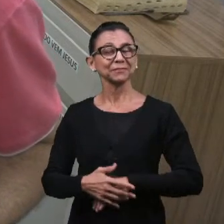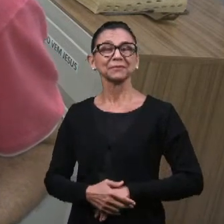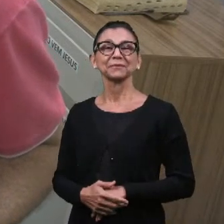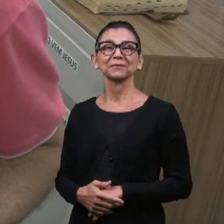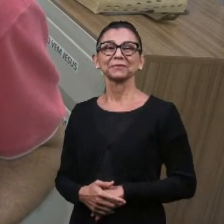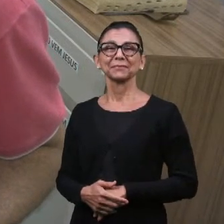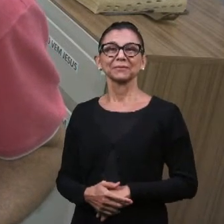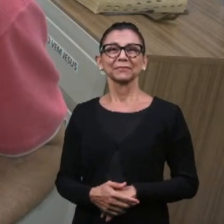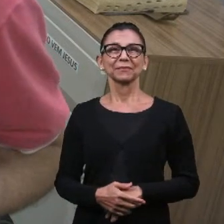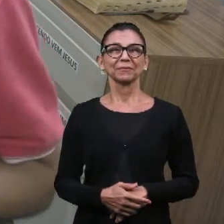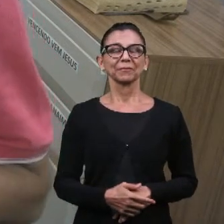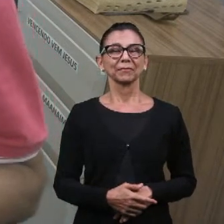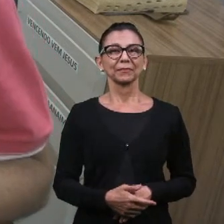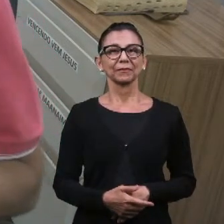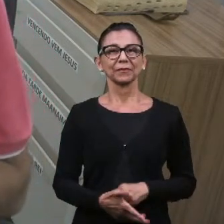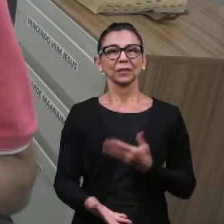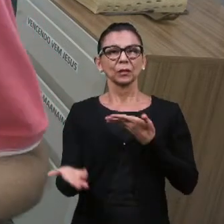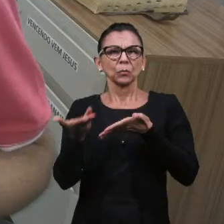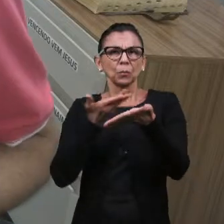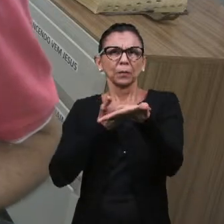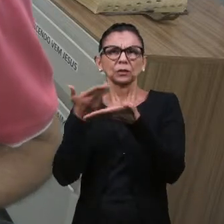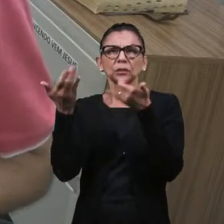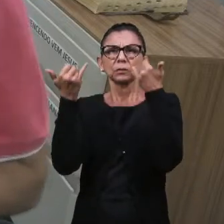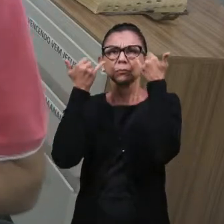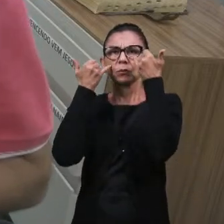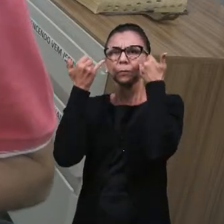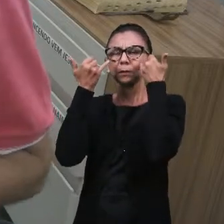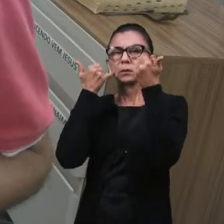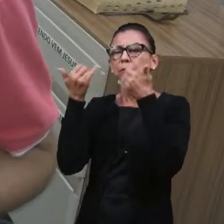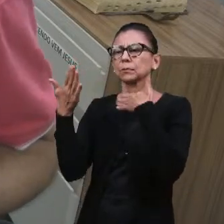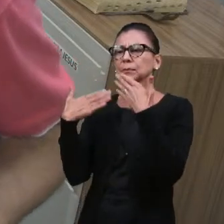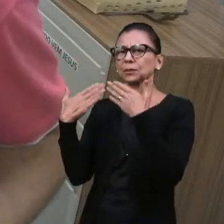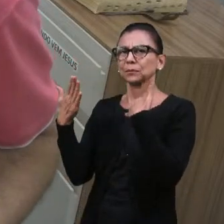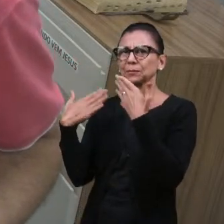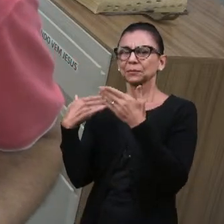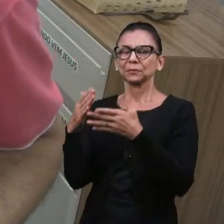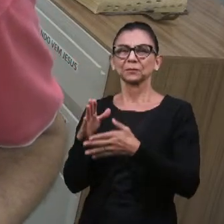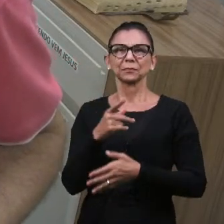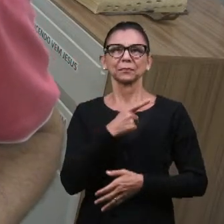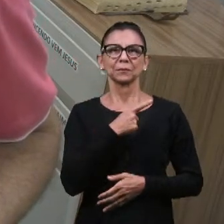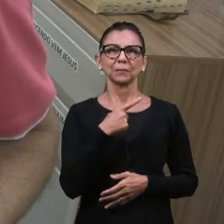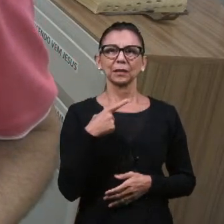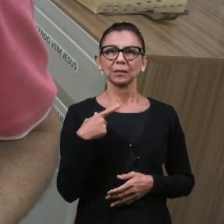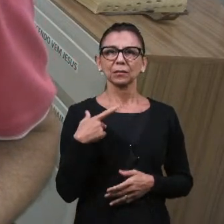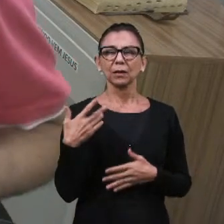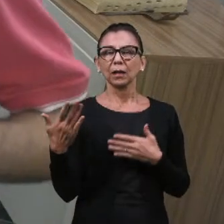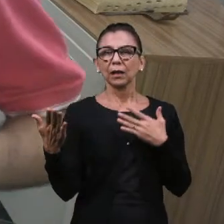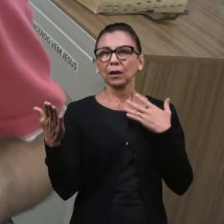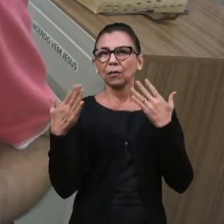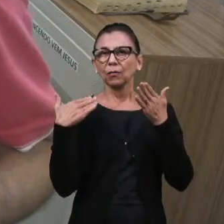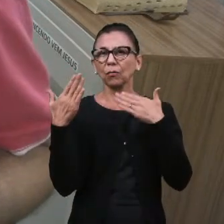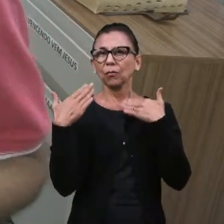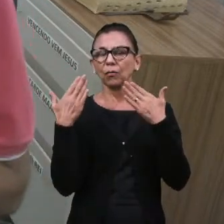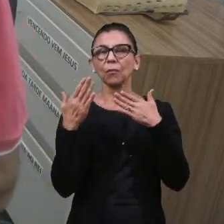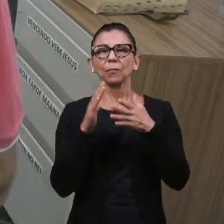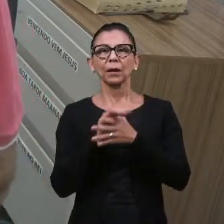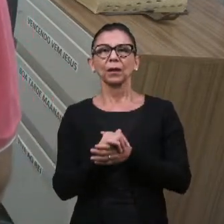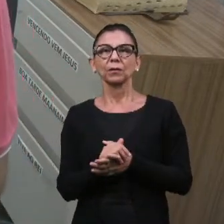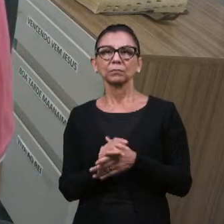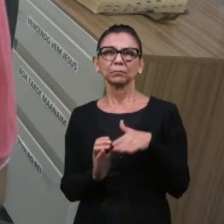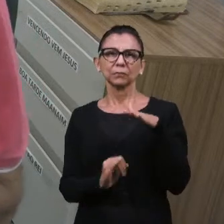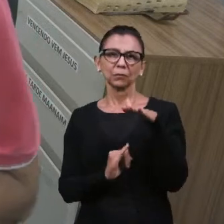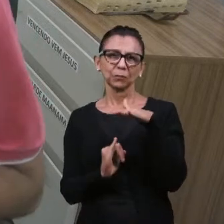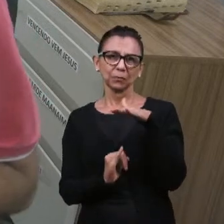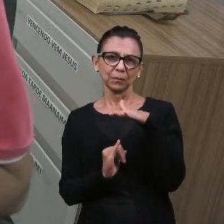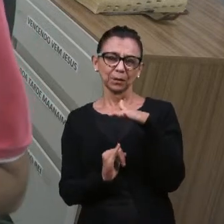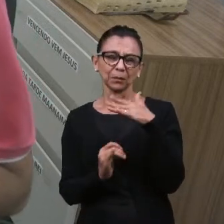uma informação, um bate-papo com o pastor, uma conversa informal, mas que